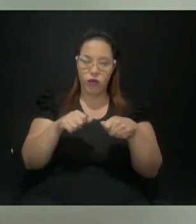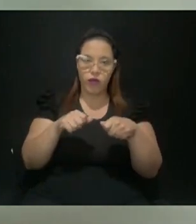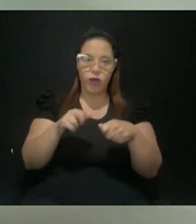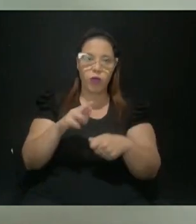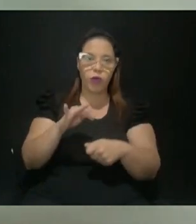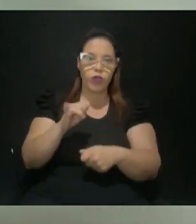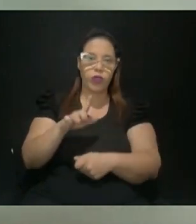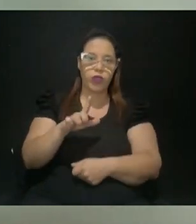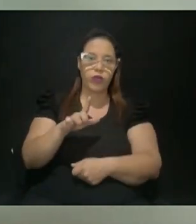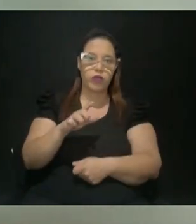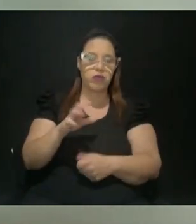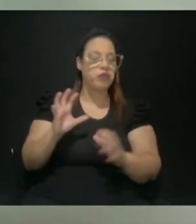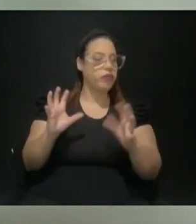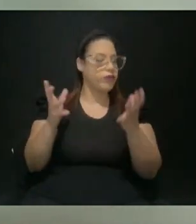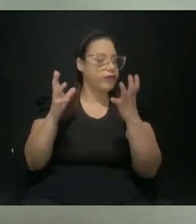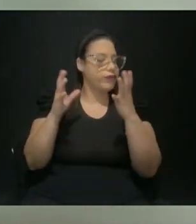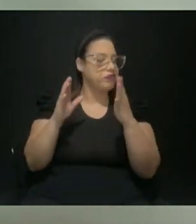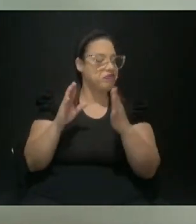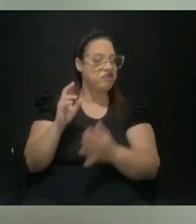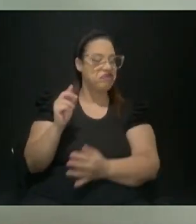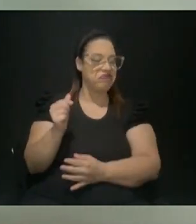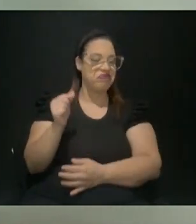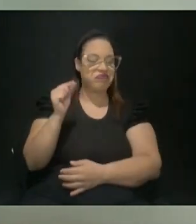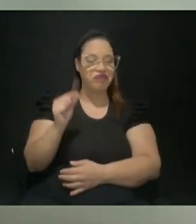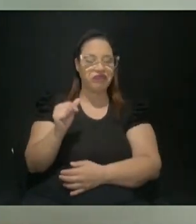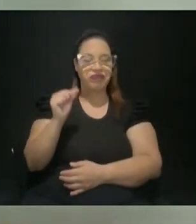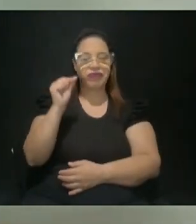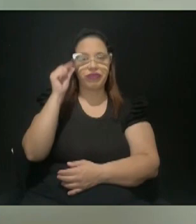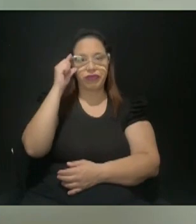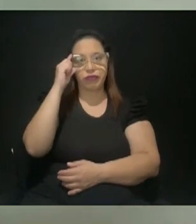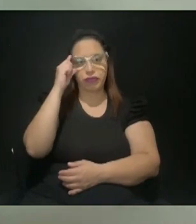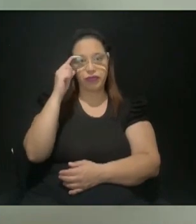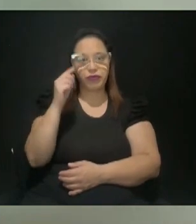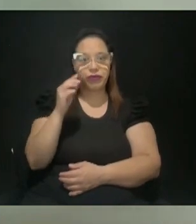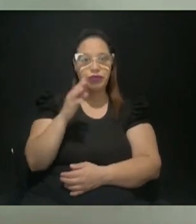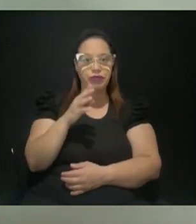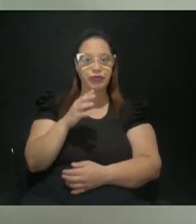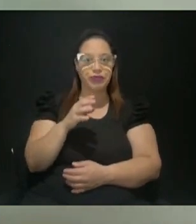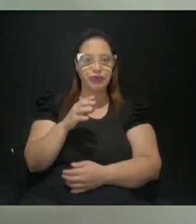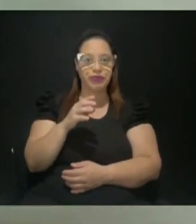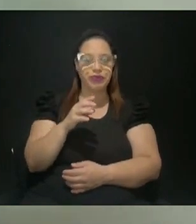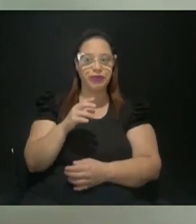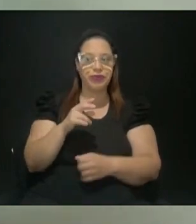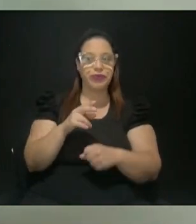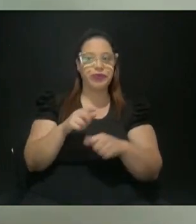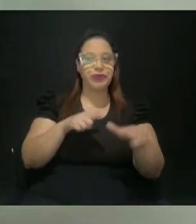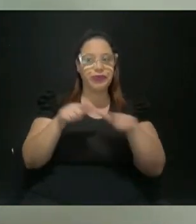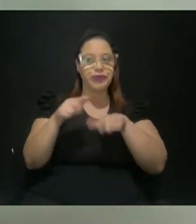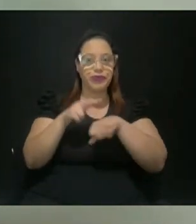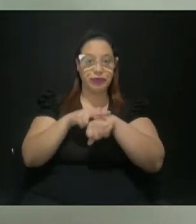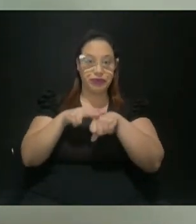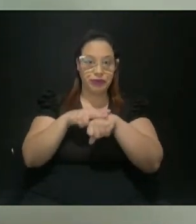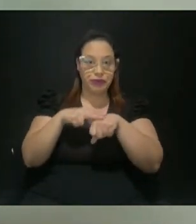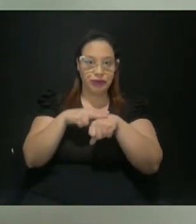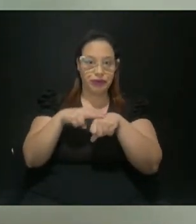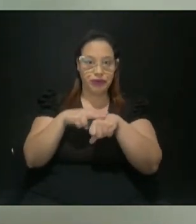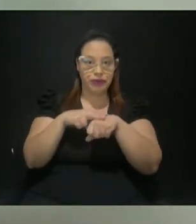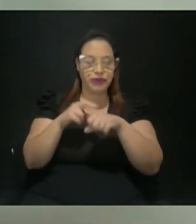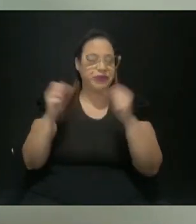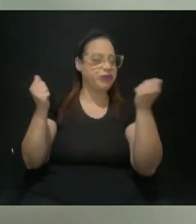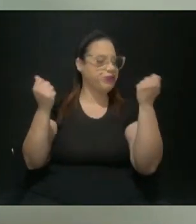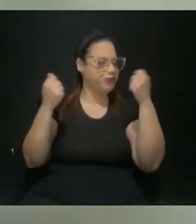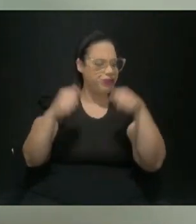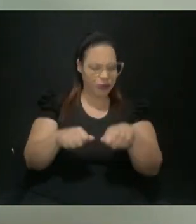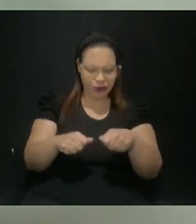ganhos também que a gente chama de trabalhos verdes, né? Então, vão surgir diversas possibilidades, aumentando